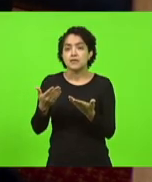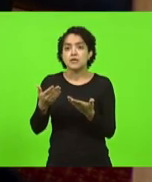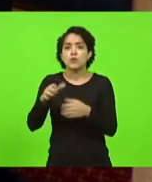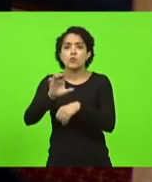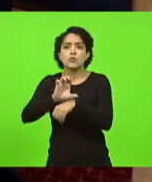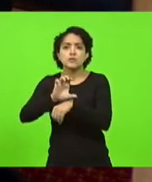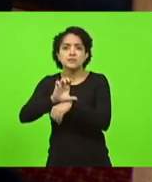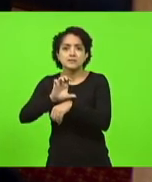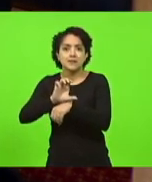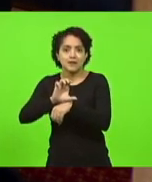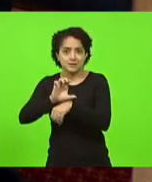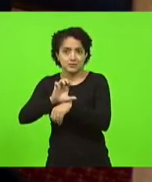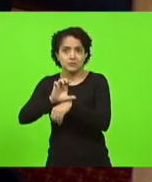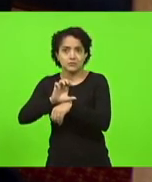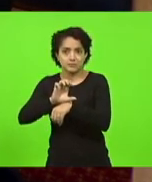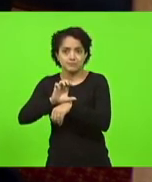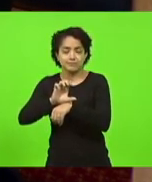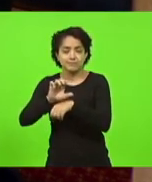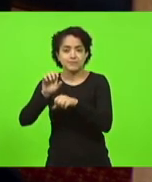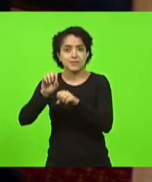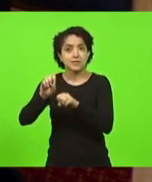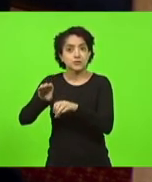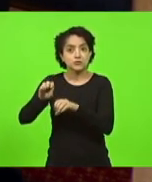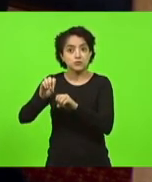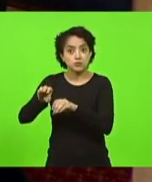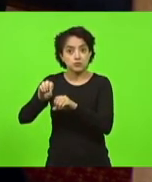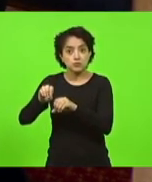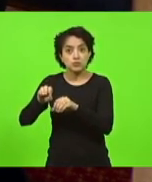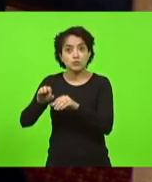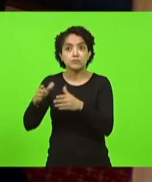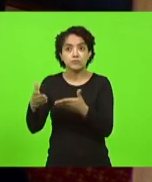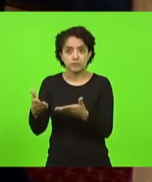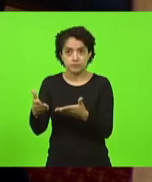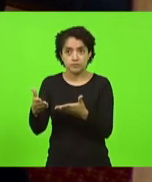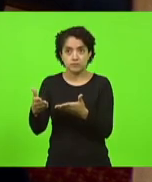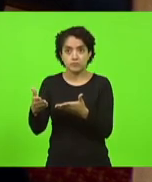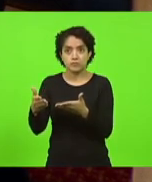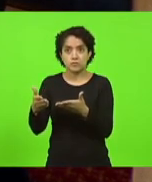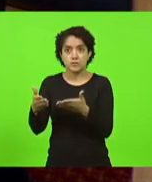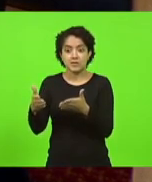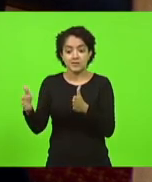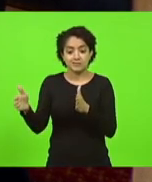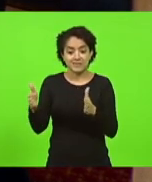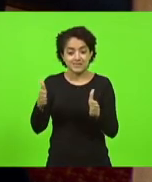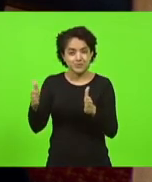das nossas unidades de ensino durante este último ano.